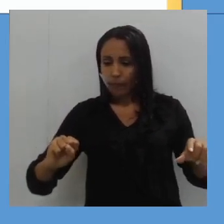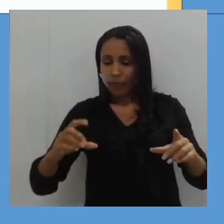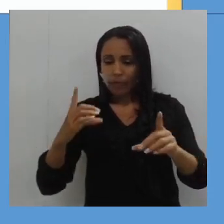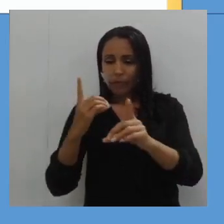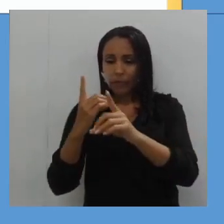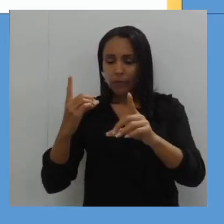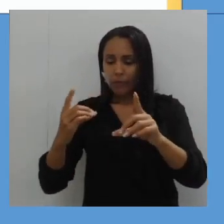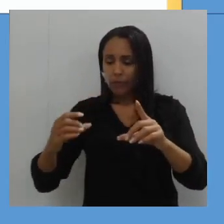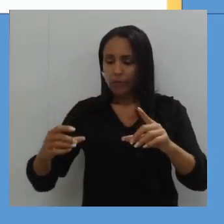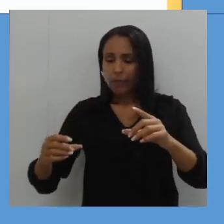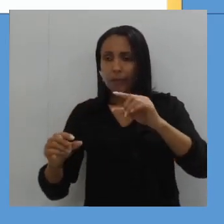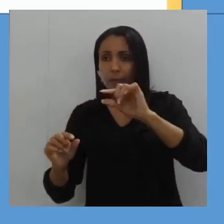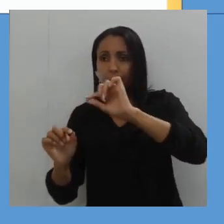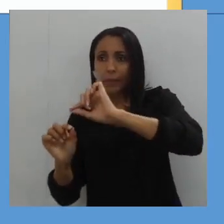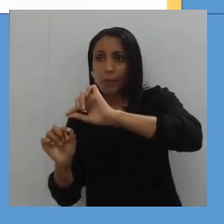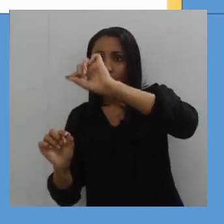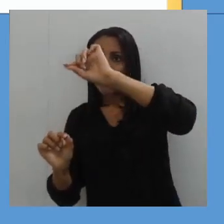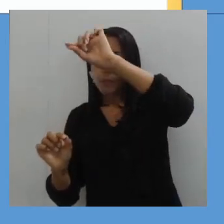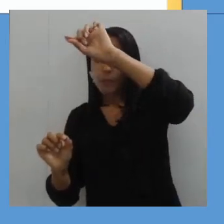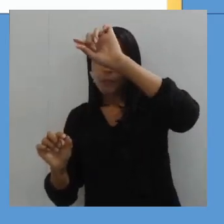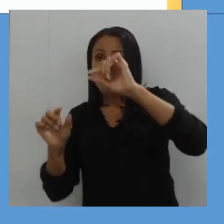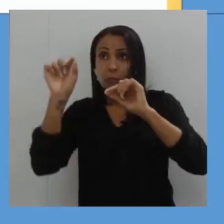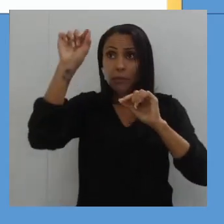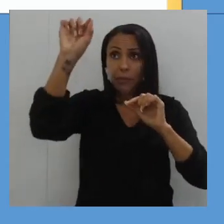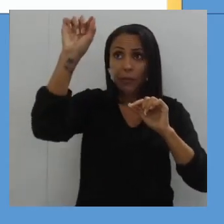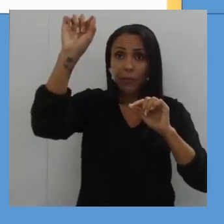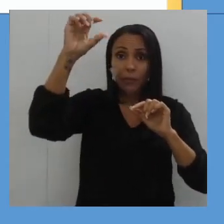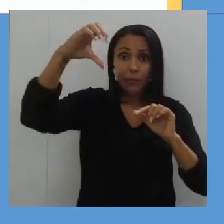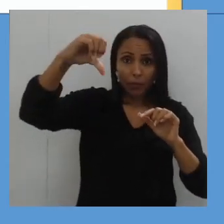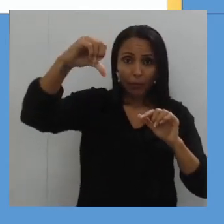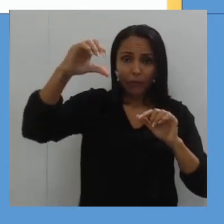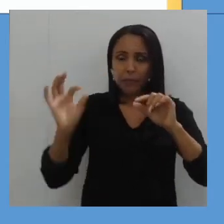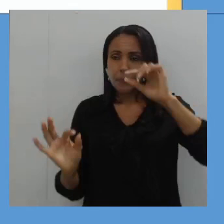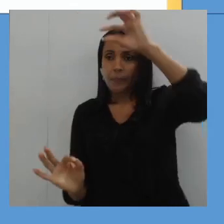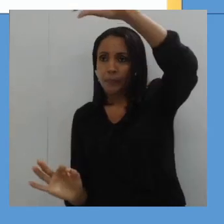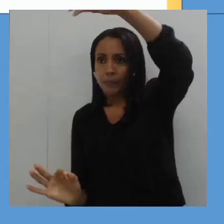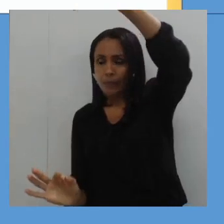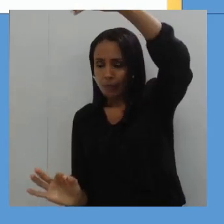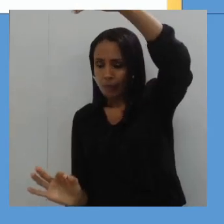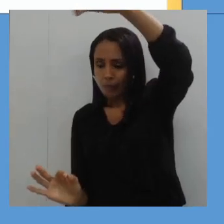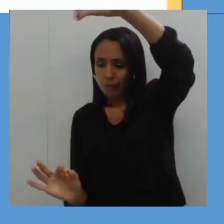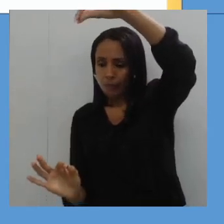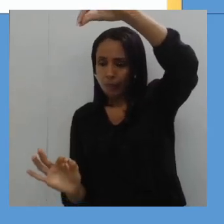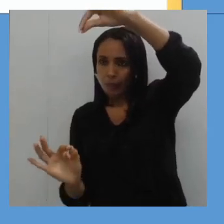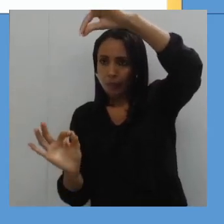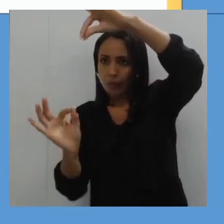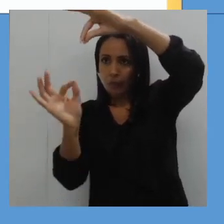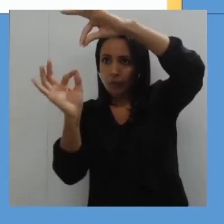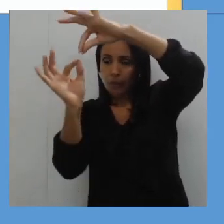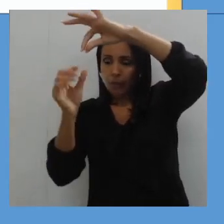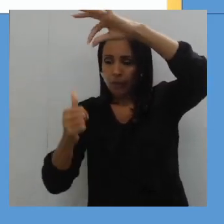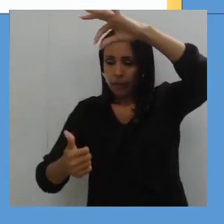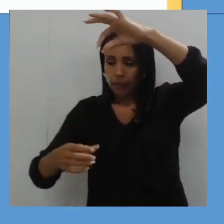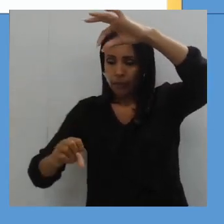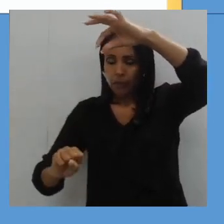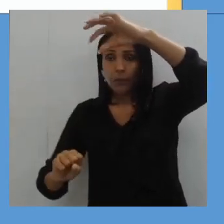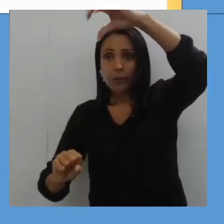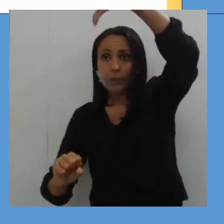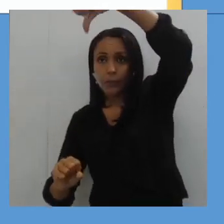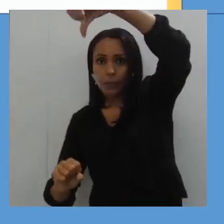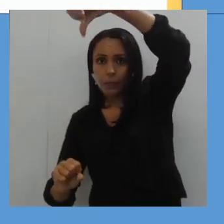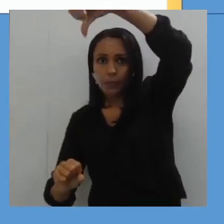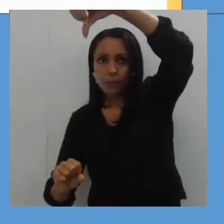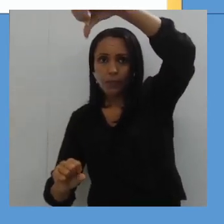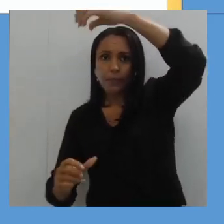encontrar com o ponto 9. Então, eles se encontram aqui. Então, eu tenho a minha primeira parte daquele quadrado que eu